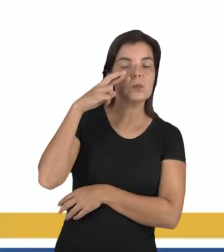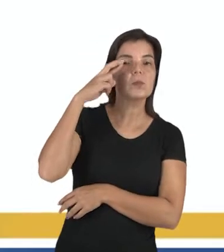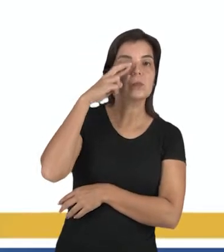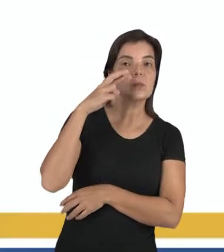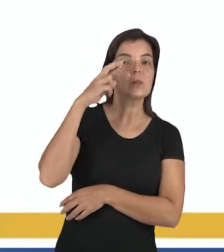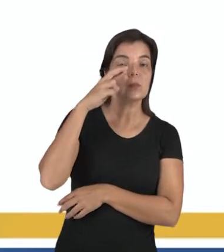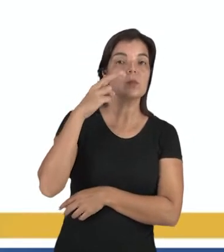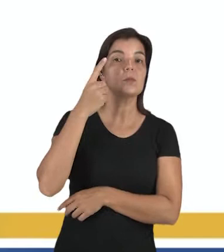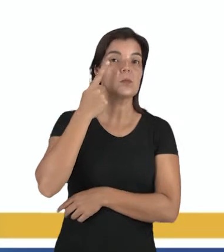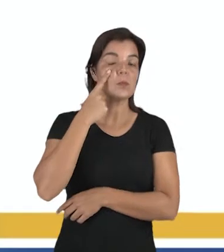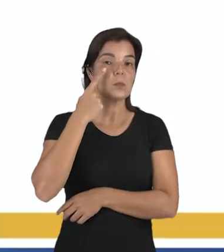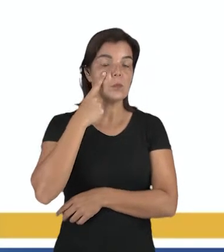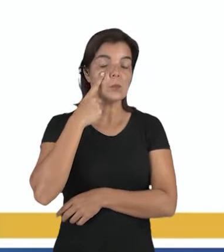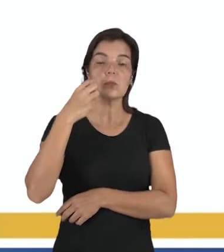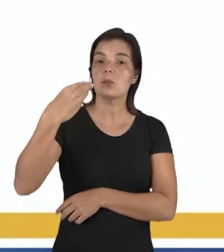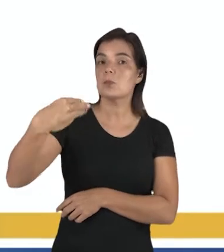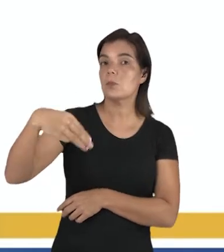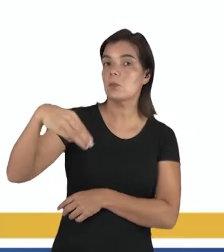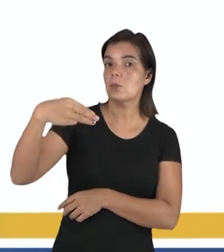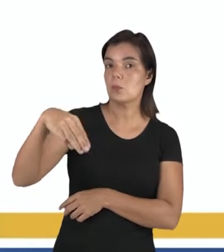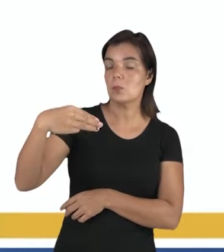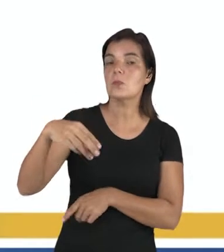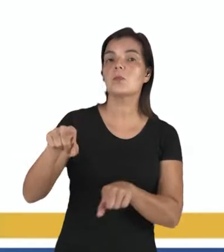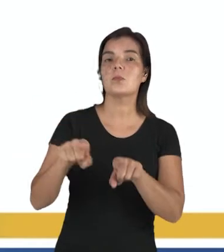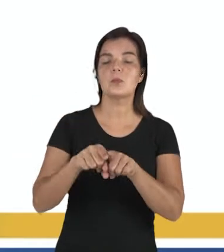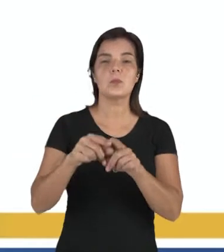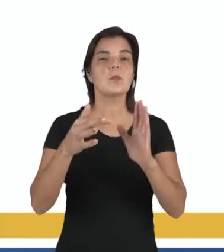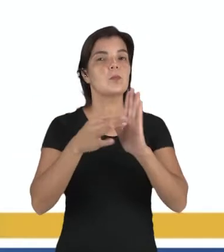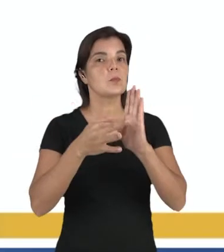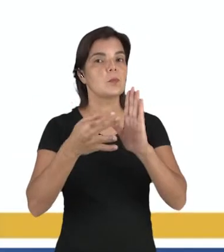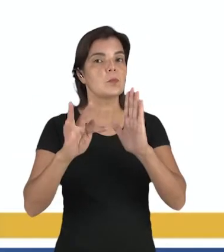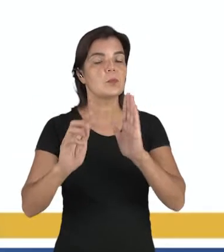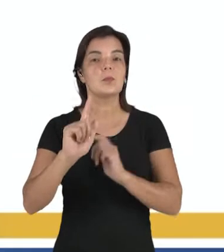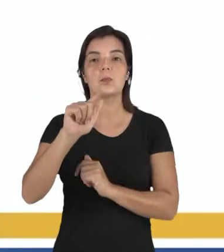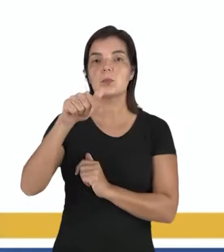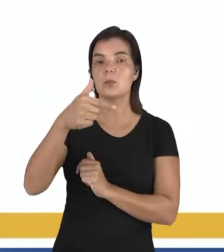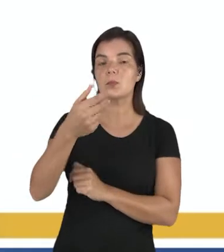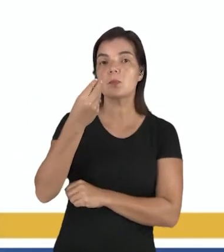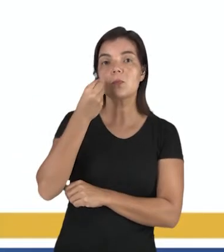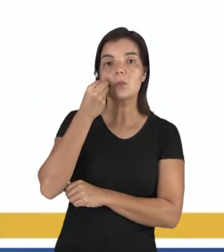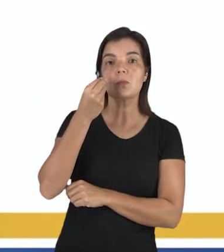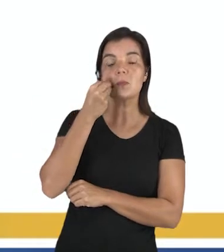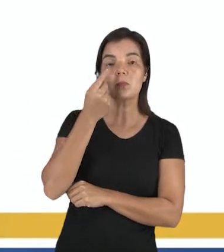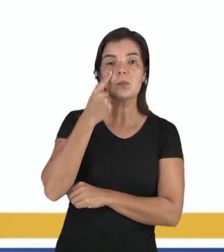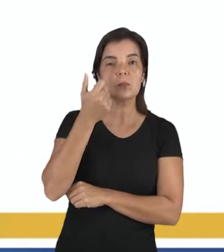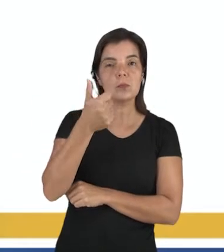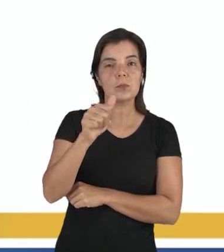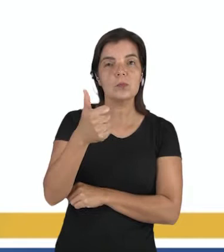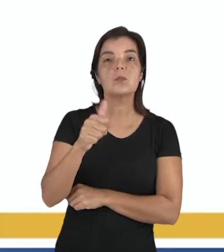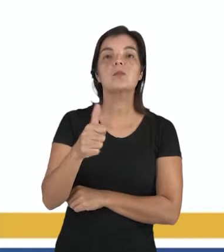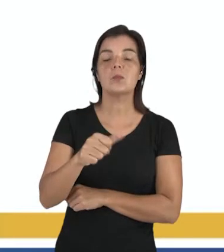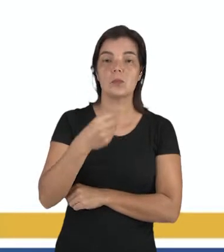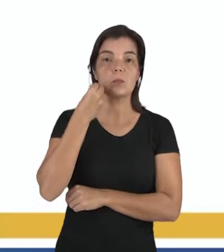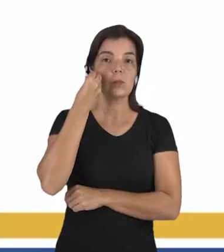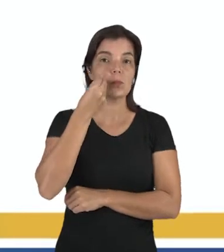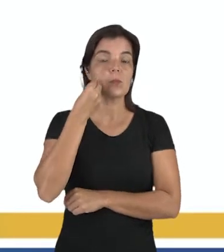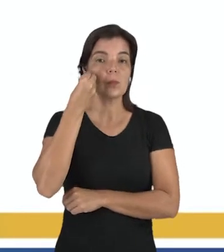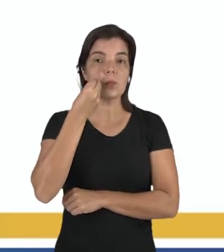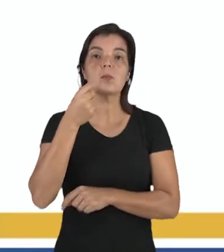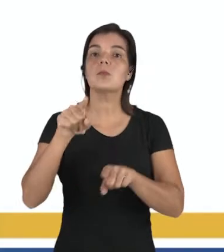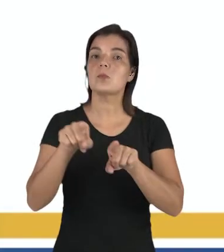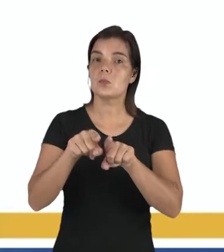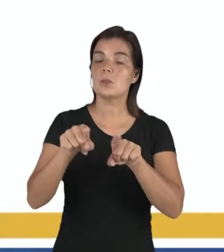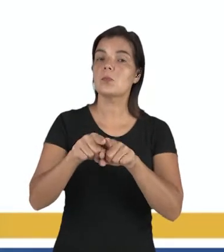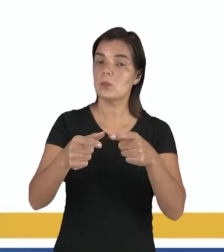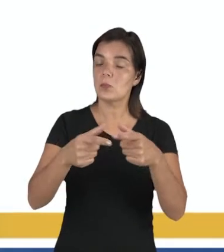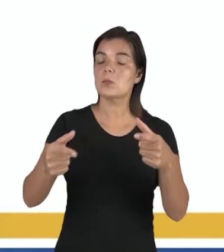observados, traduzidos matematicamente por meio de fórmulas e depois testados, verificados pela experiência, produz